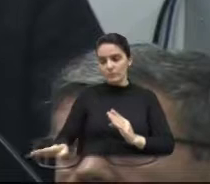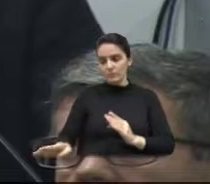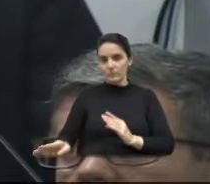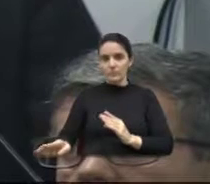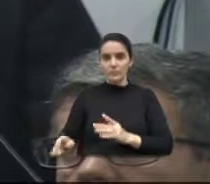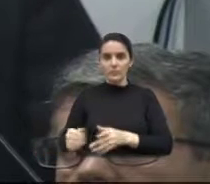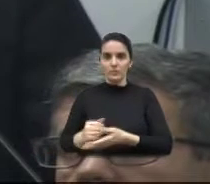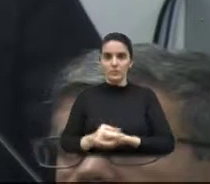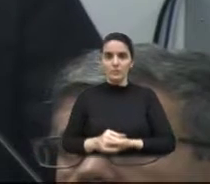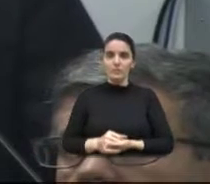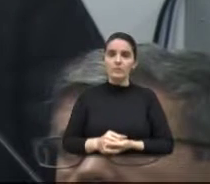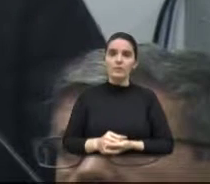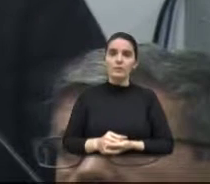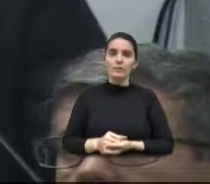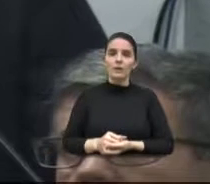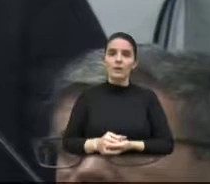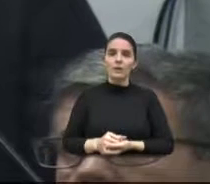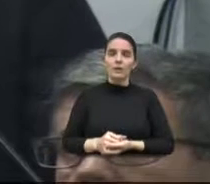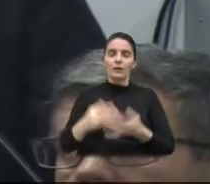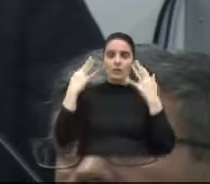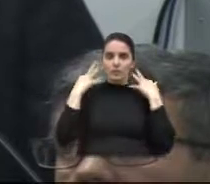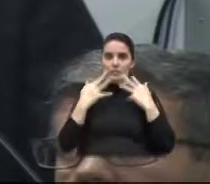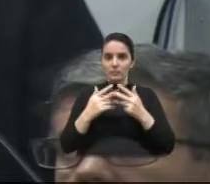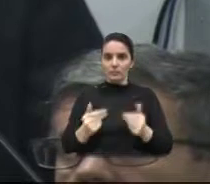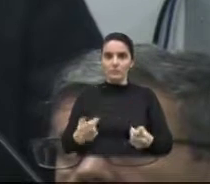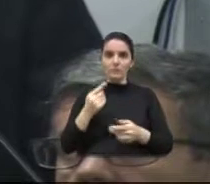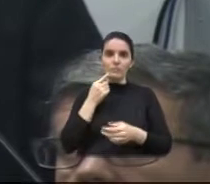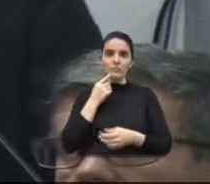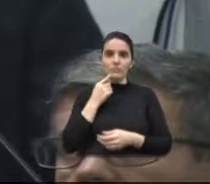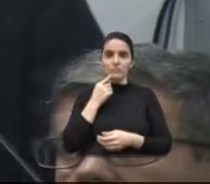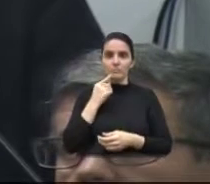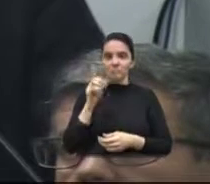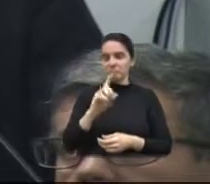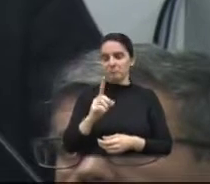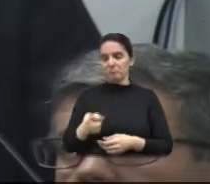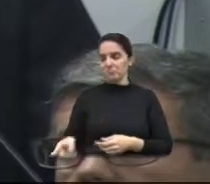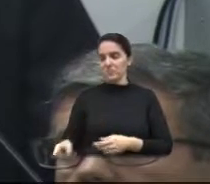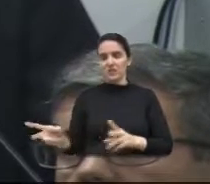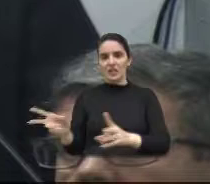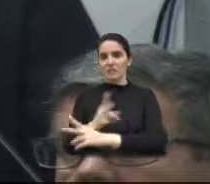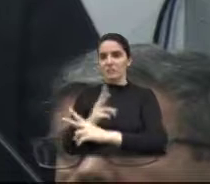fica ao relento. O meu bichinho de estimação não fica ao relento.